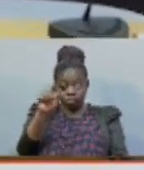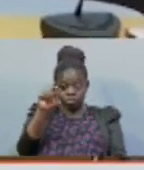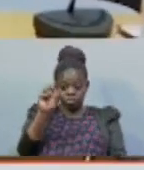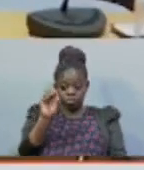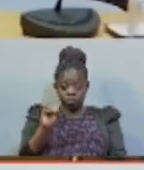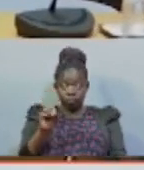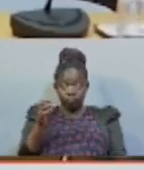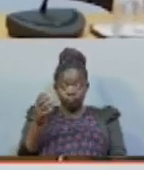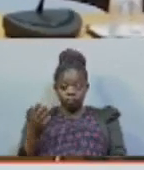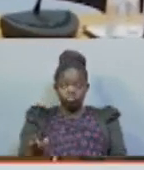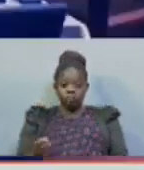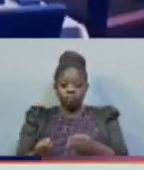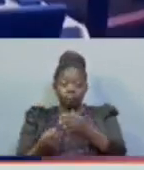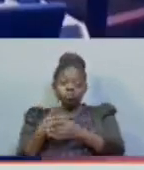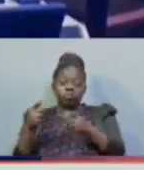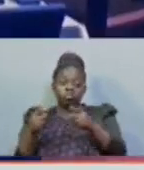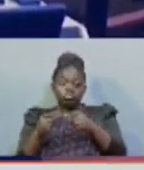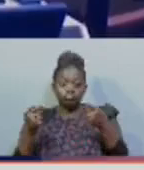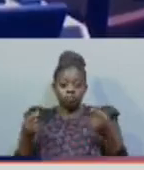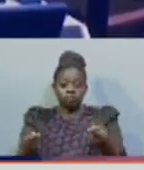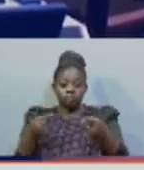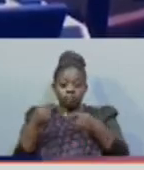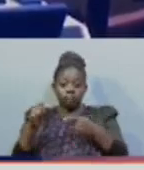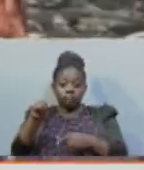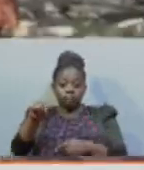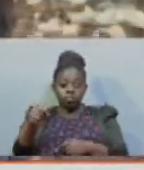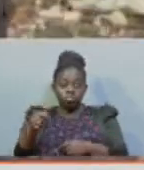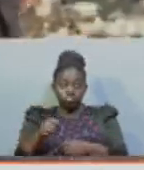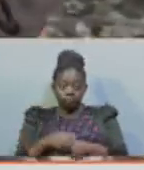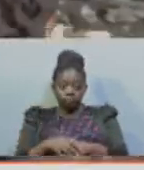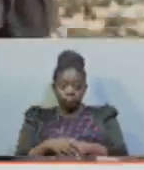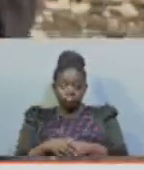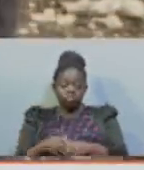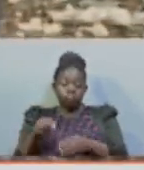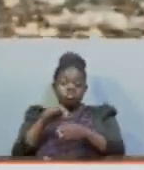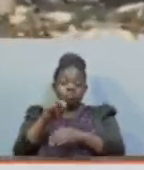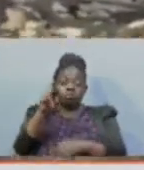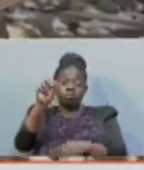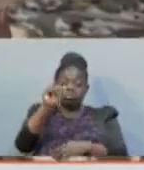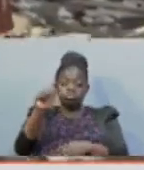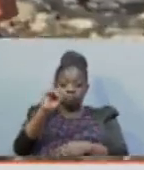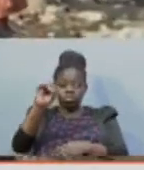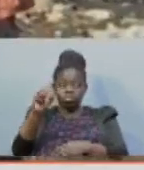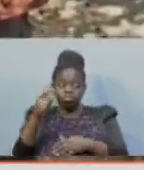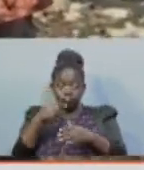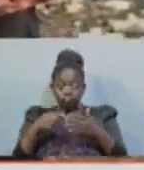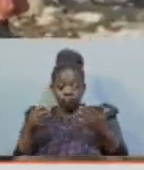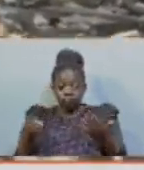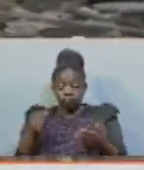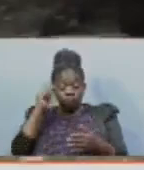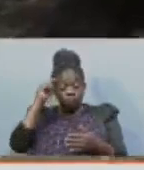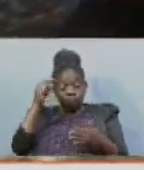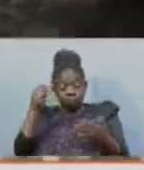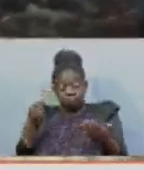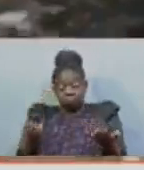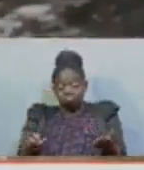Rússia, ou com um barulho, na goma, ninguém irá com nati, balança para a Rússia, vou que tocar Kutuja maulire, batekiza ntulijiwa loza